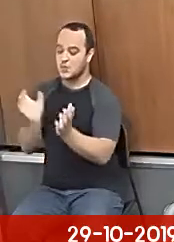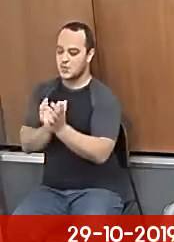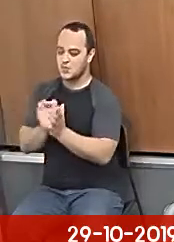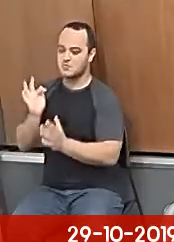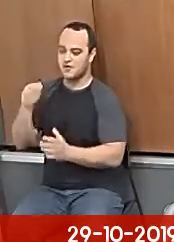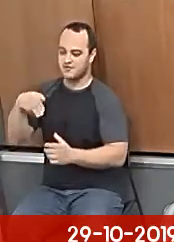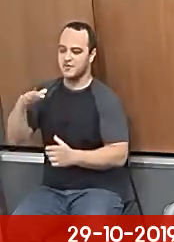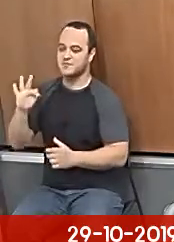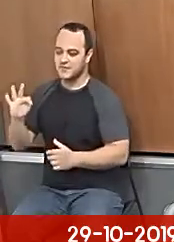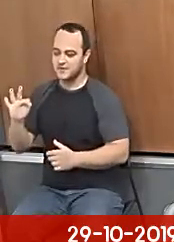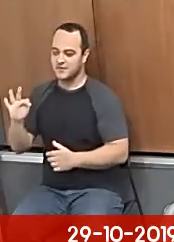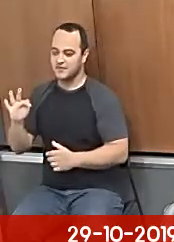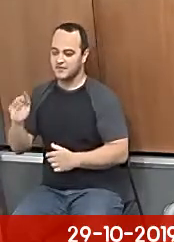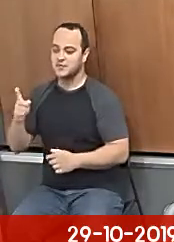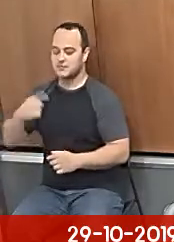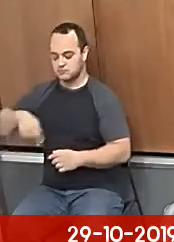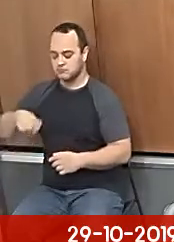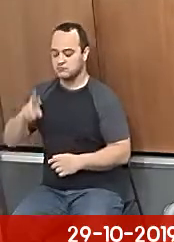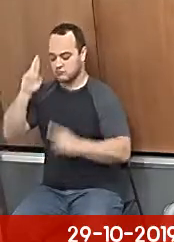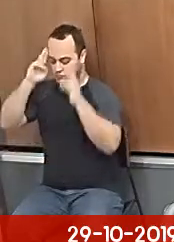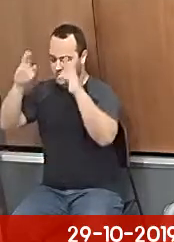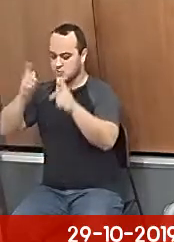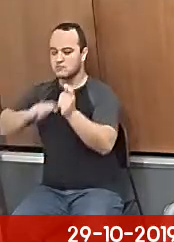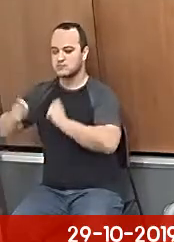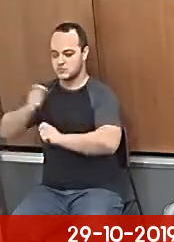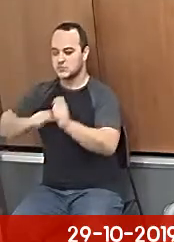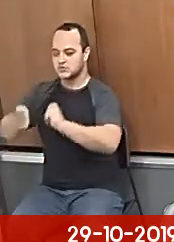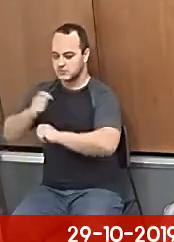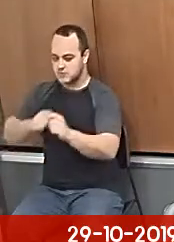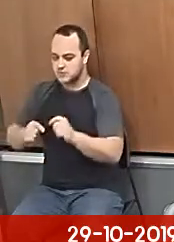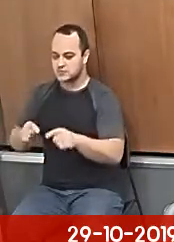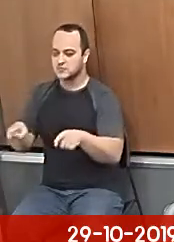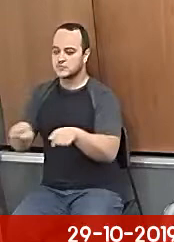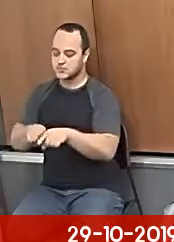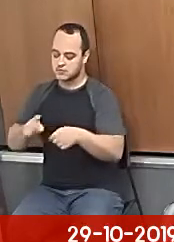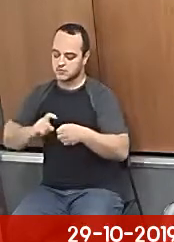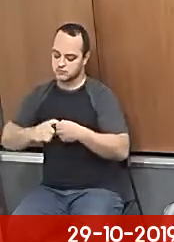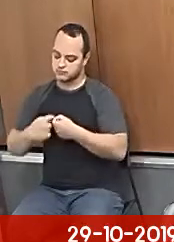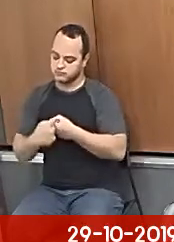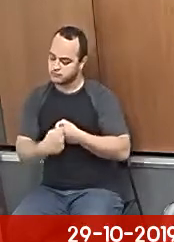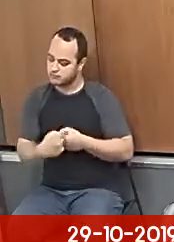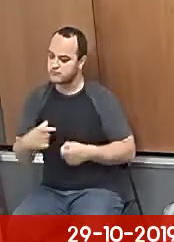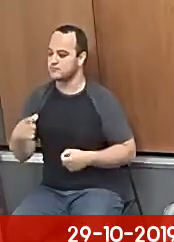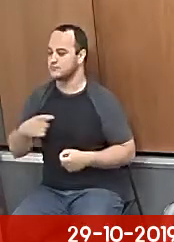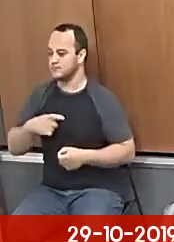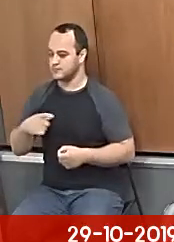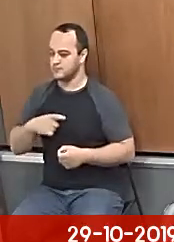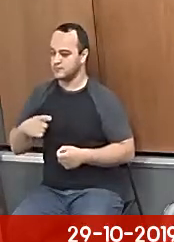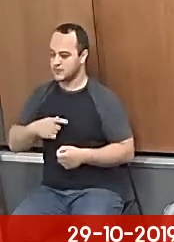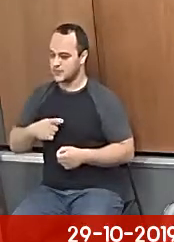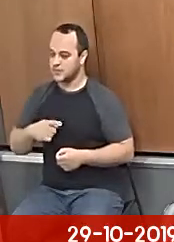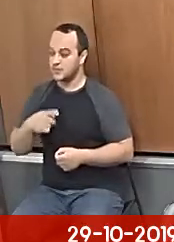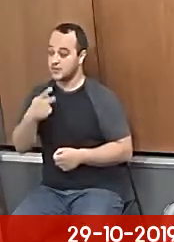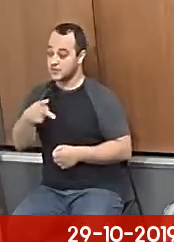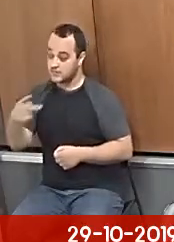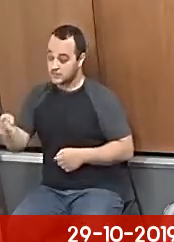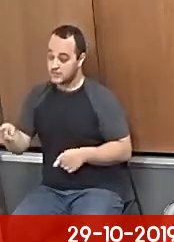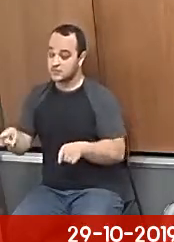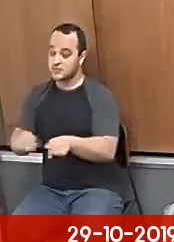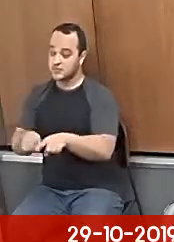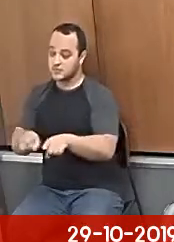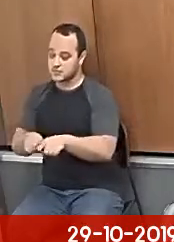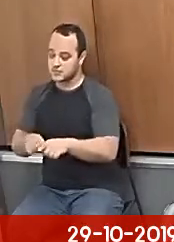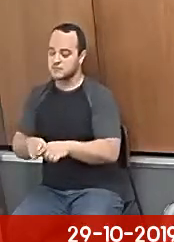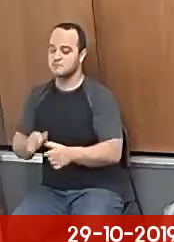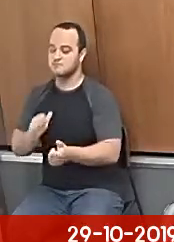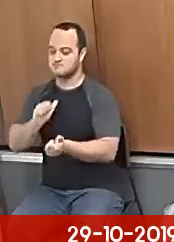futebol, mas somos administradores e temos os nossos filiados que são os praticantes, e